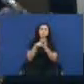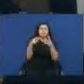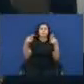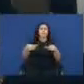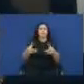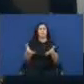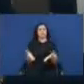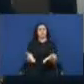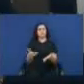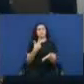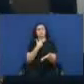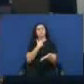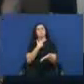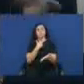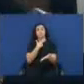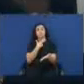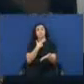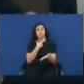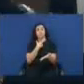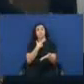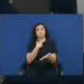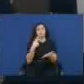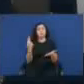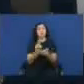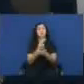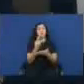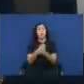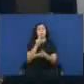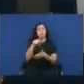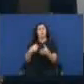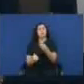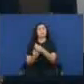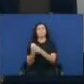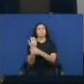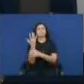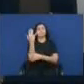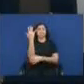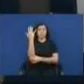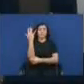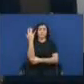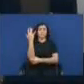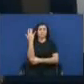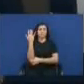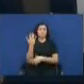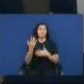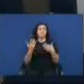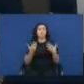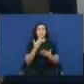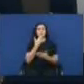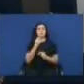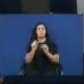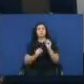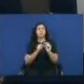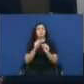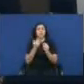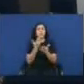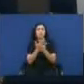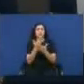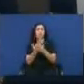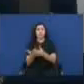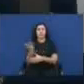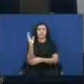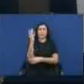própria para estar. Houve um erro do plantio. E não estamos pedindo para que seja